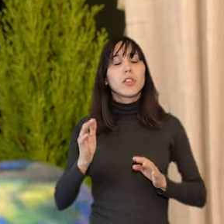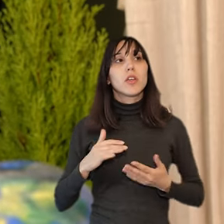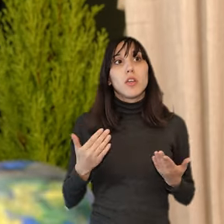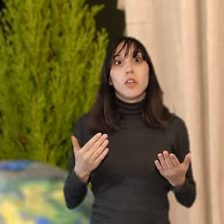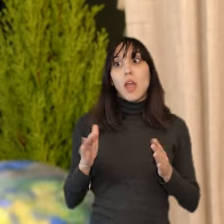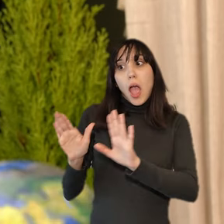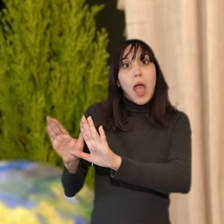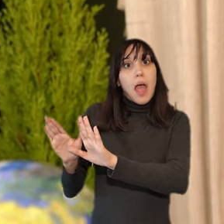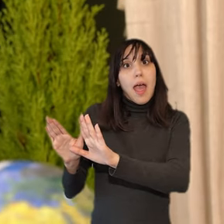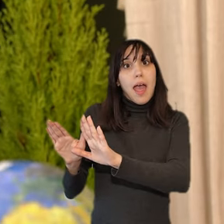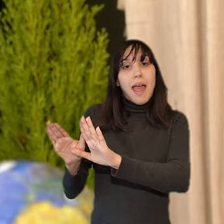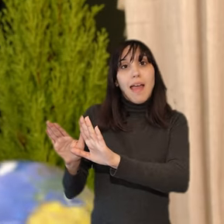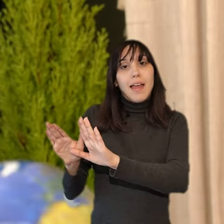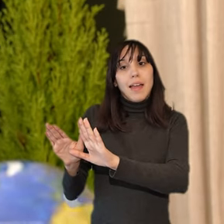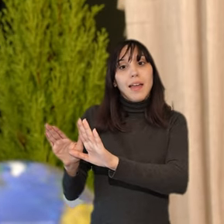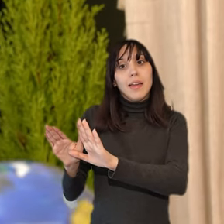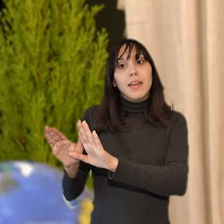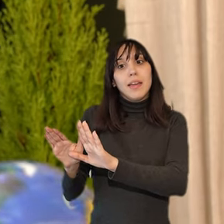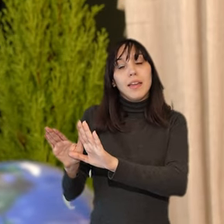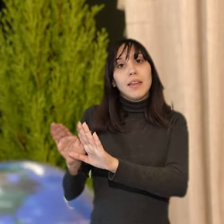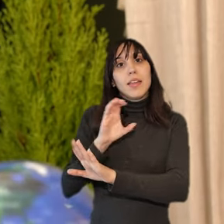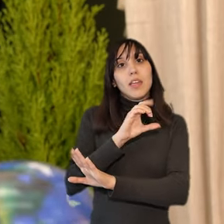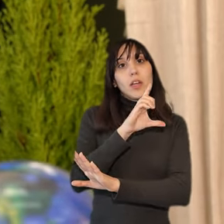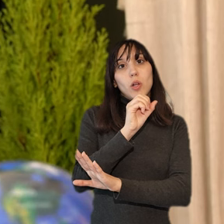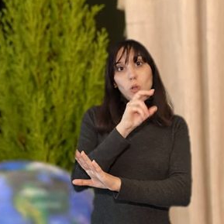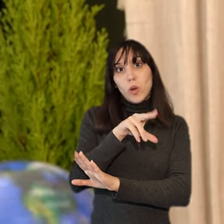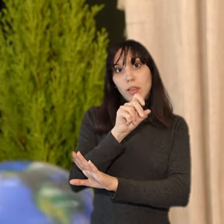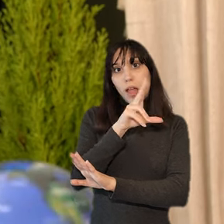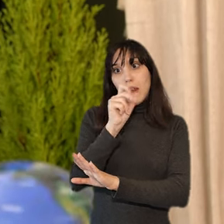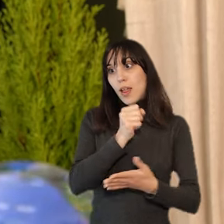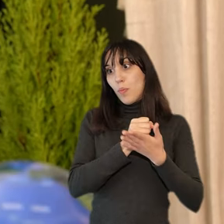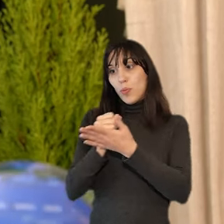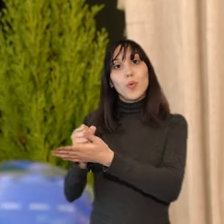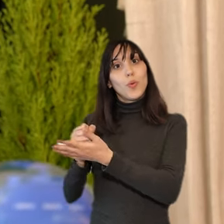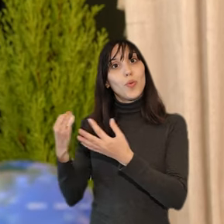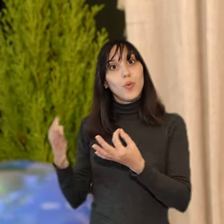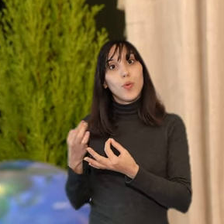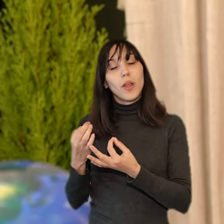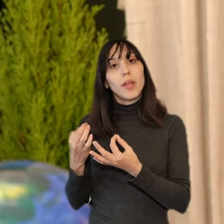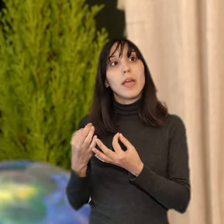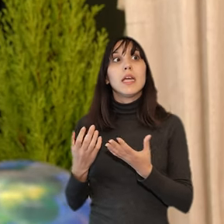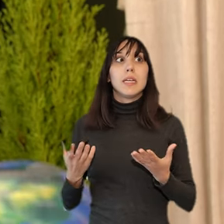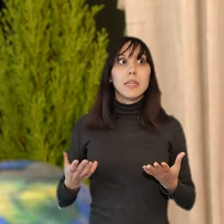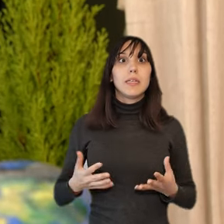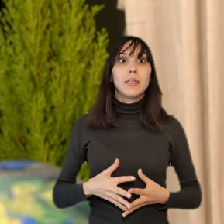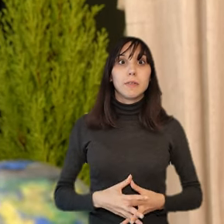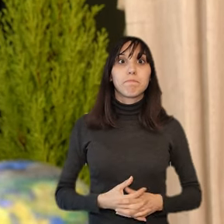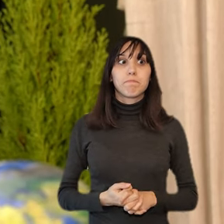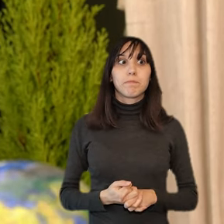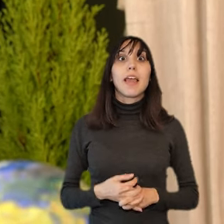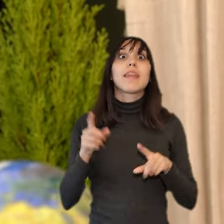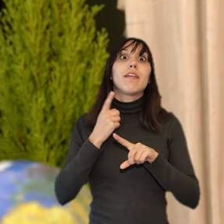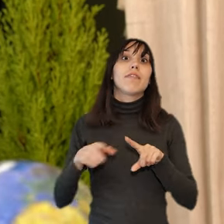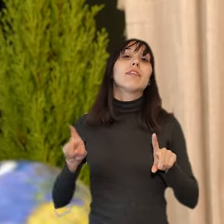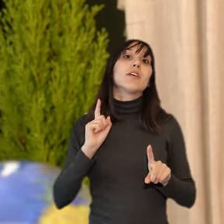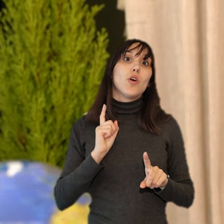estavam ali não é e e estavam a ser apoiadas pela Clara e portanto hum a a diferença é